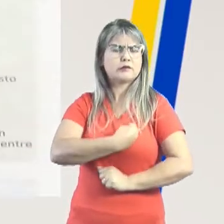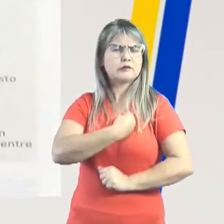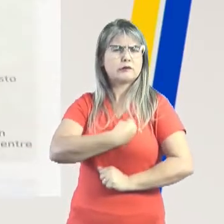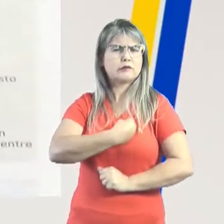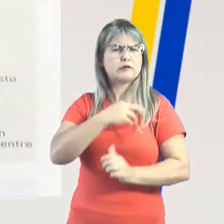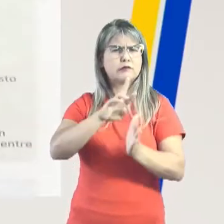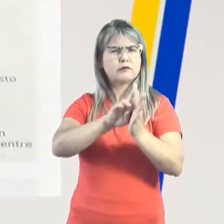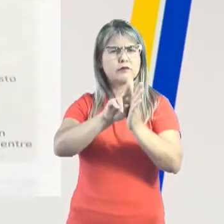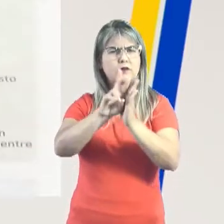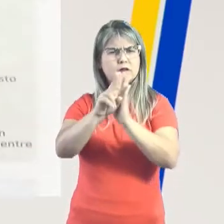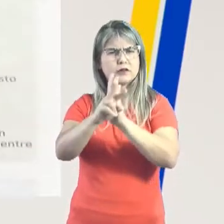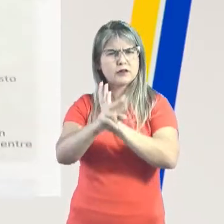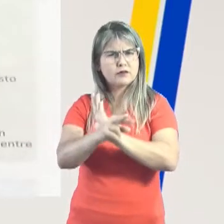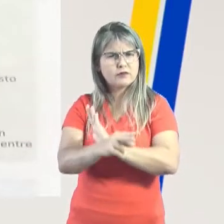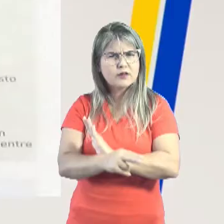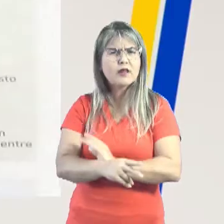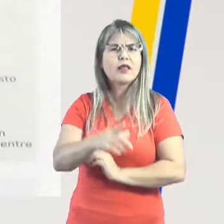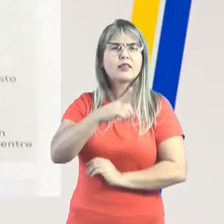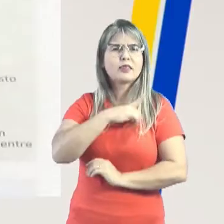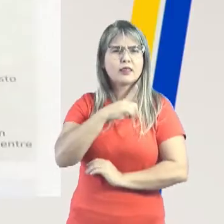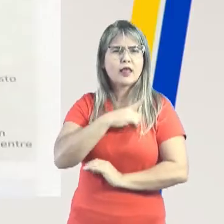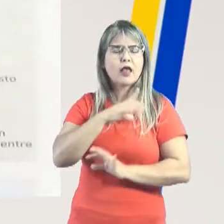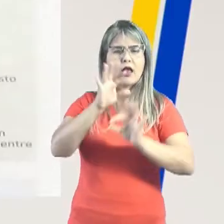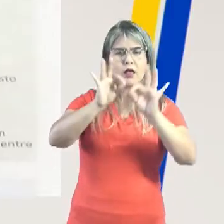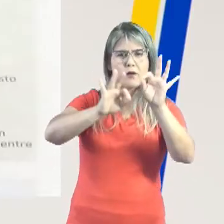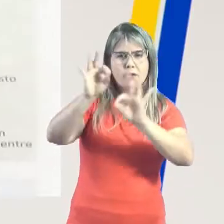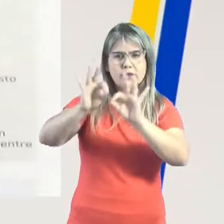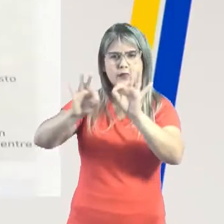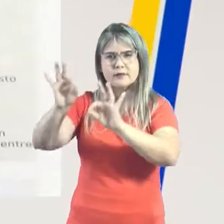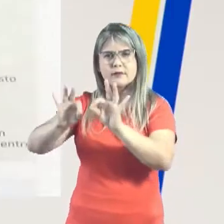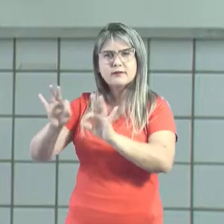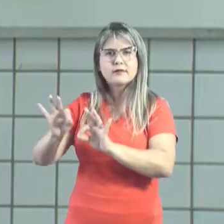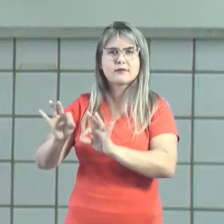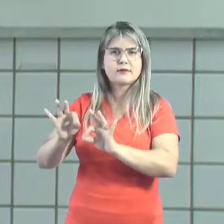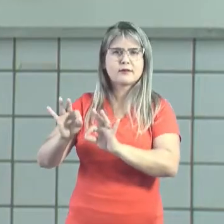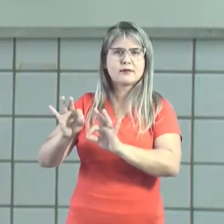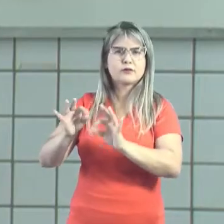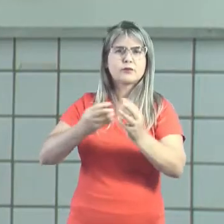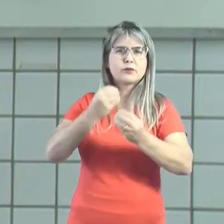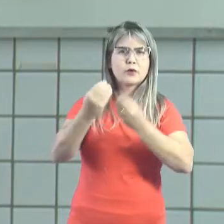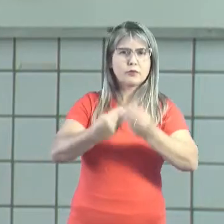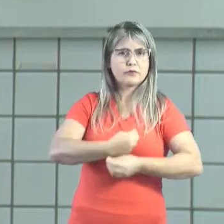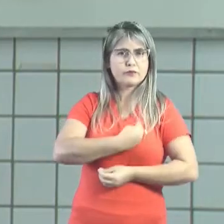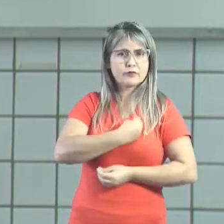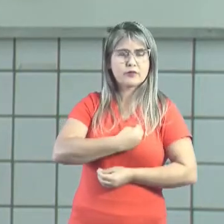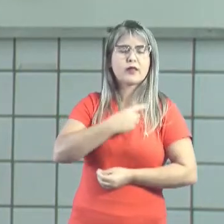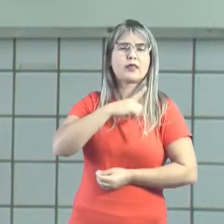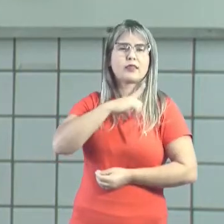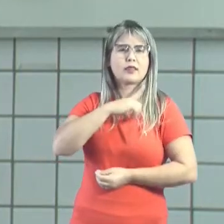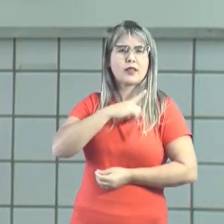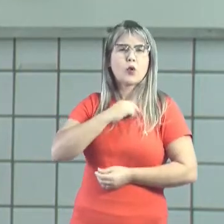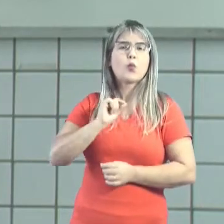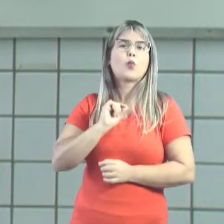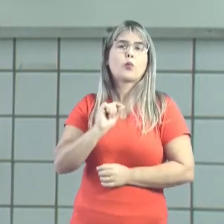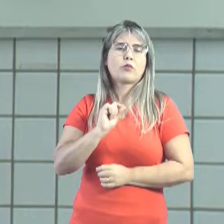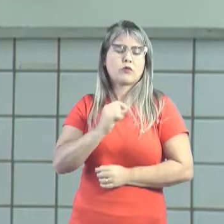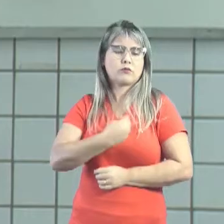células, tem os níveis de organização. O menor deles é a célula,